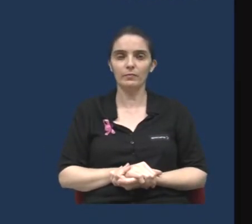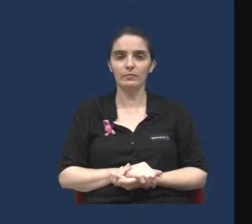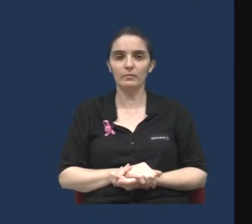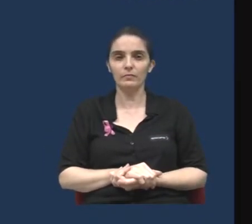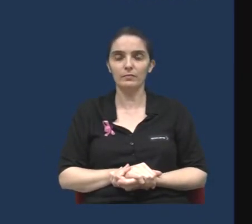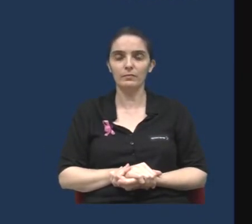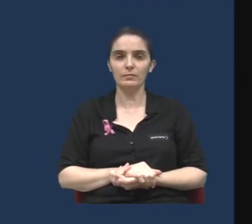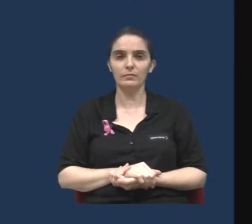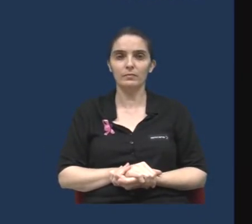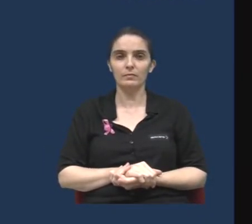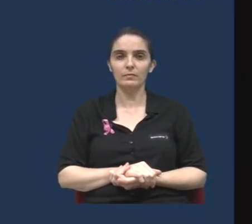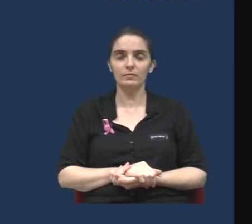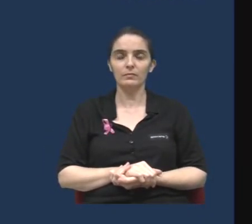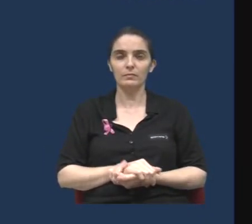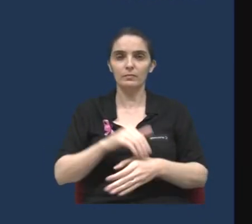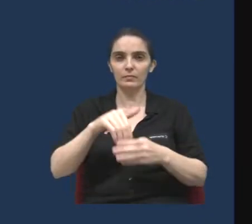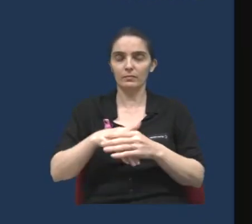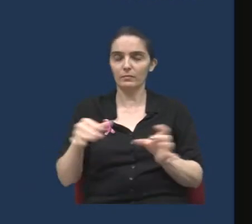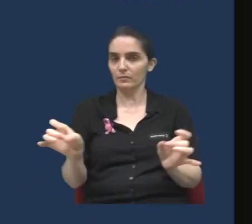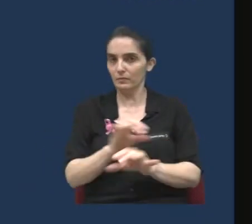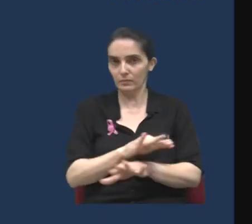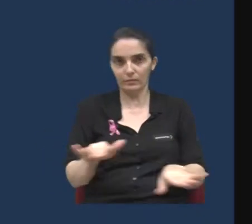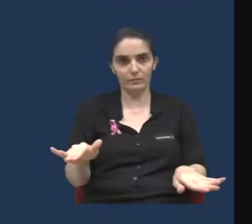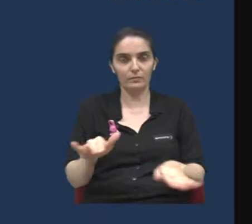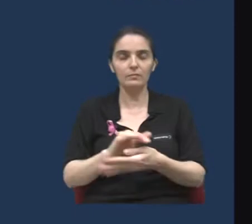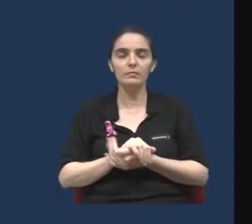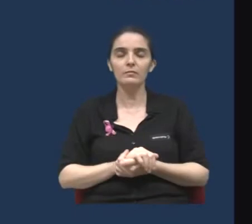A votação está encerrada.